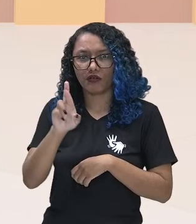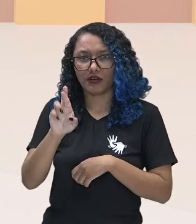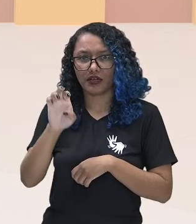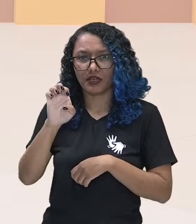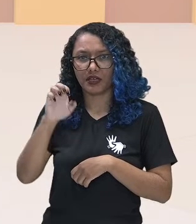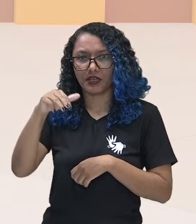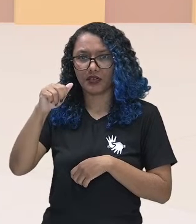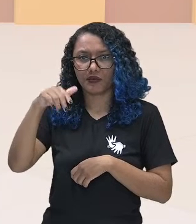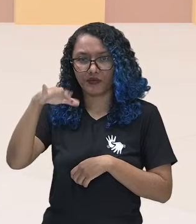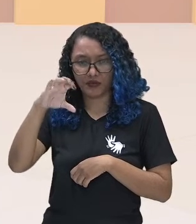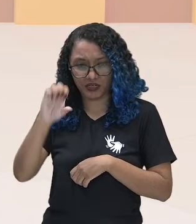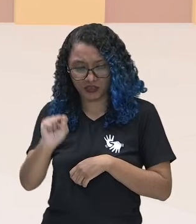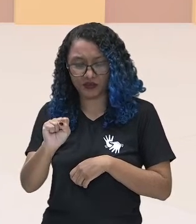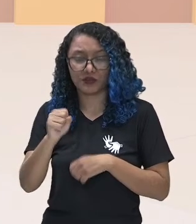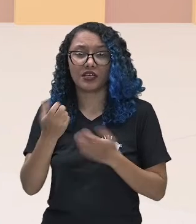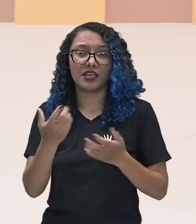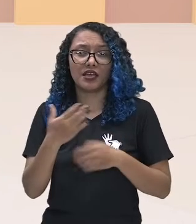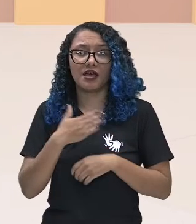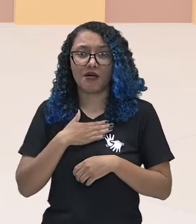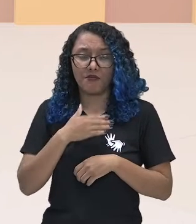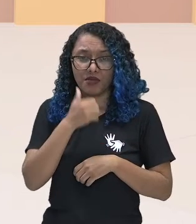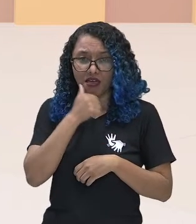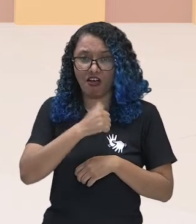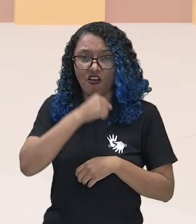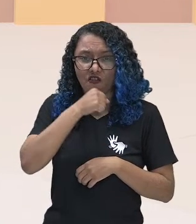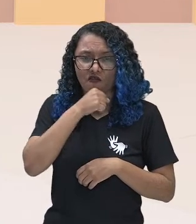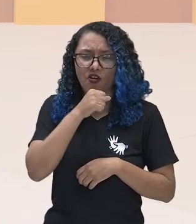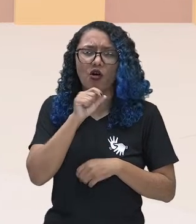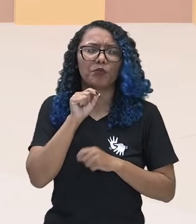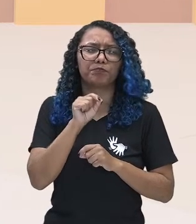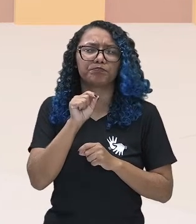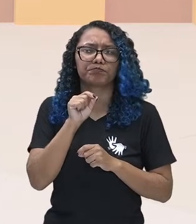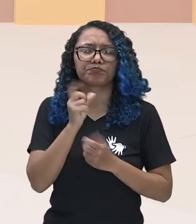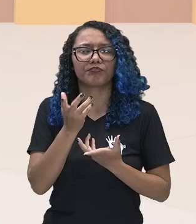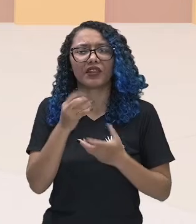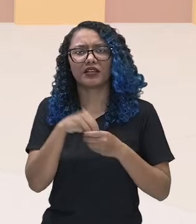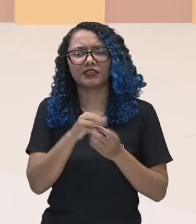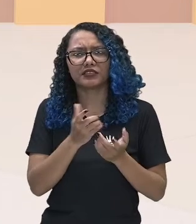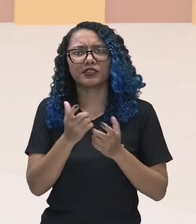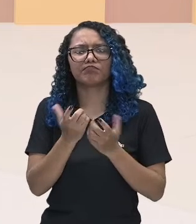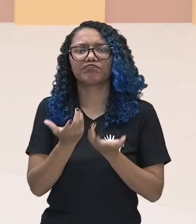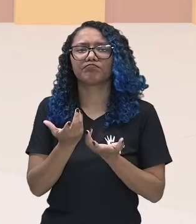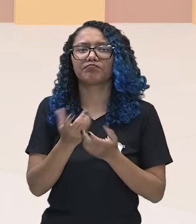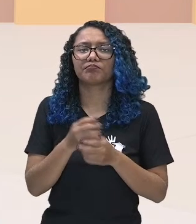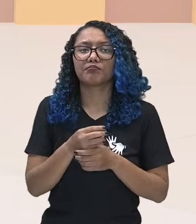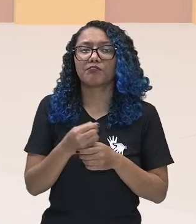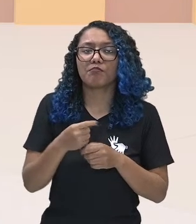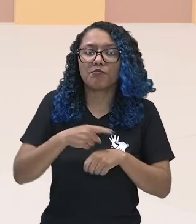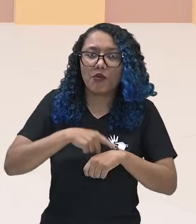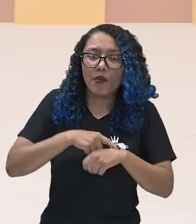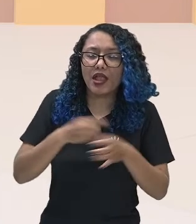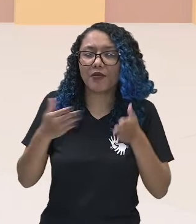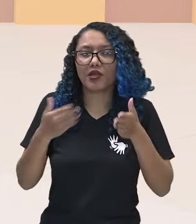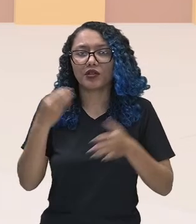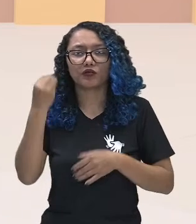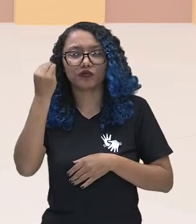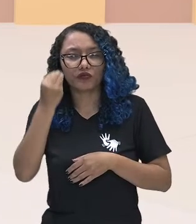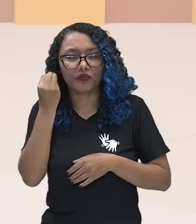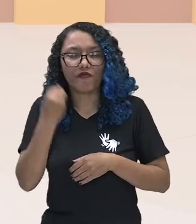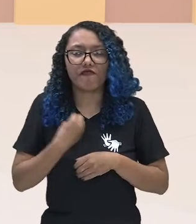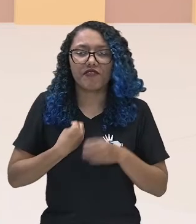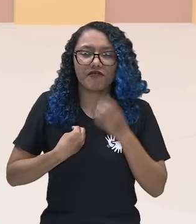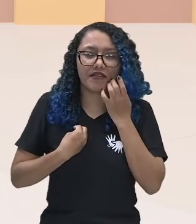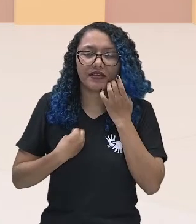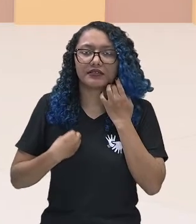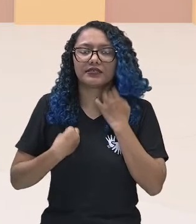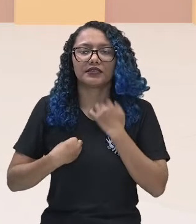desse conceito, né, de lugar, desse momento aí de vivência, a relação que ela tem com esse